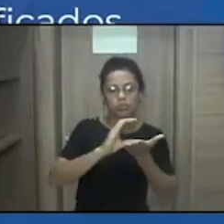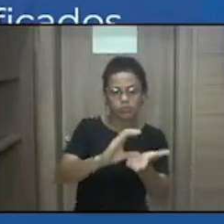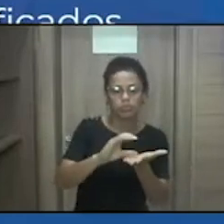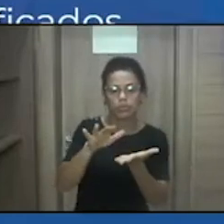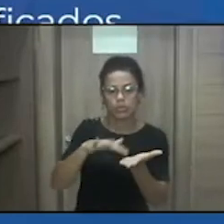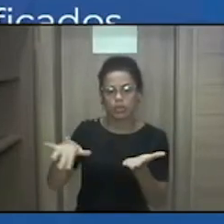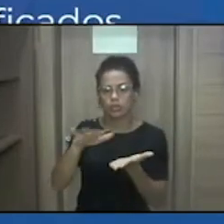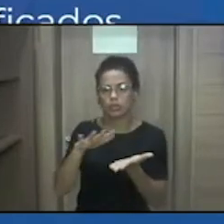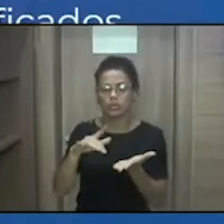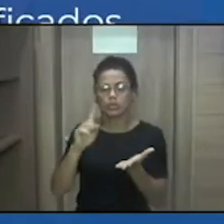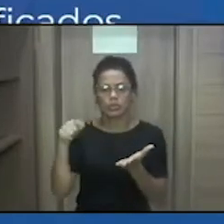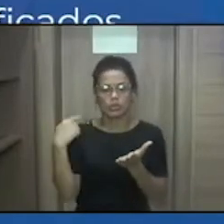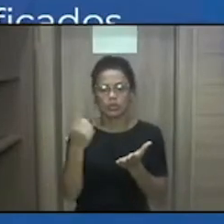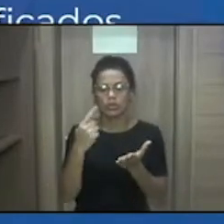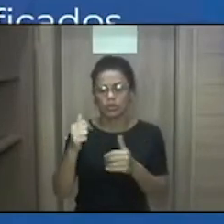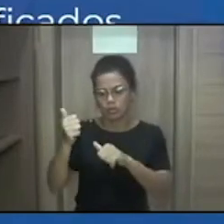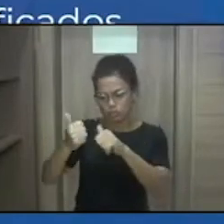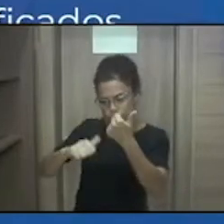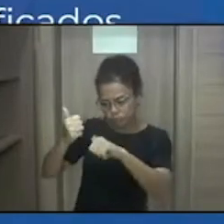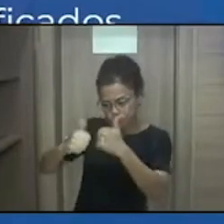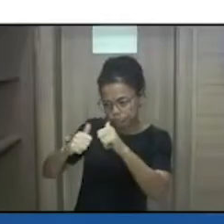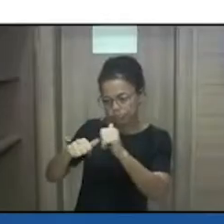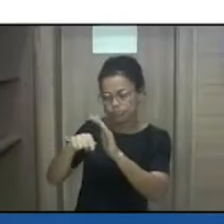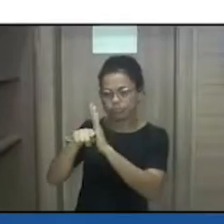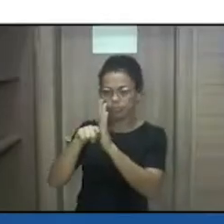de corte da nossa variável dependente.